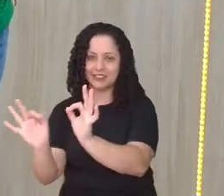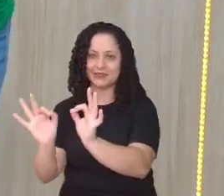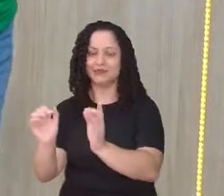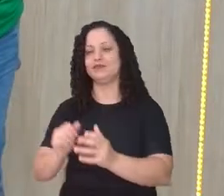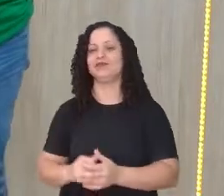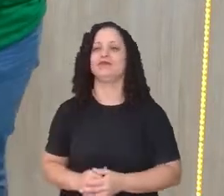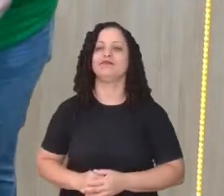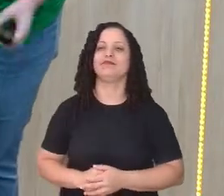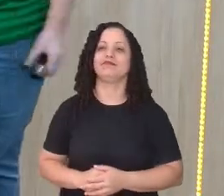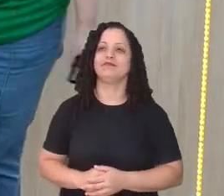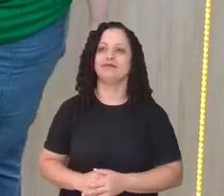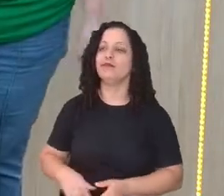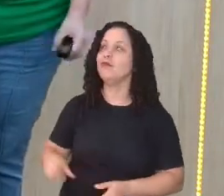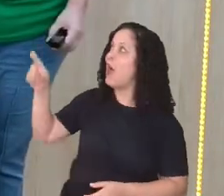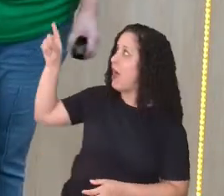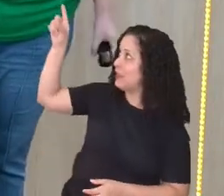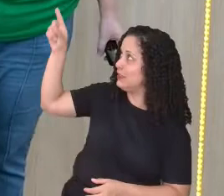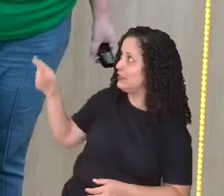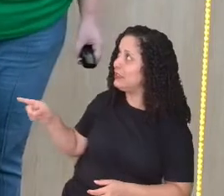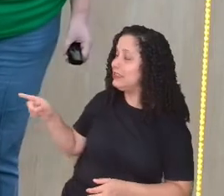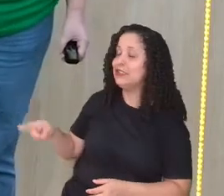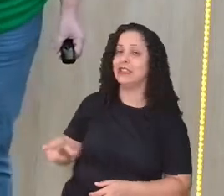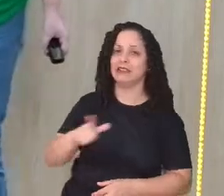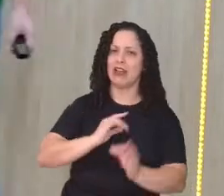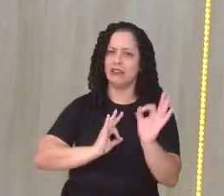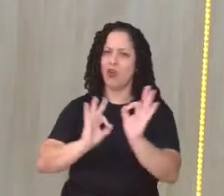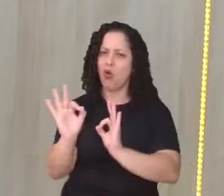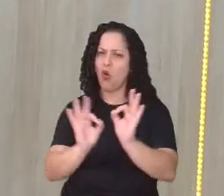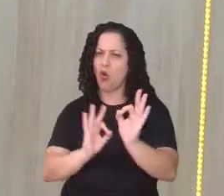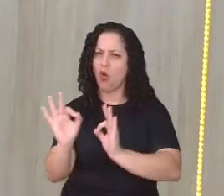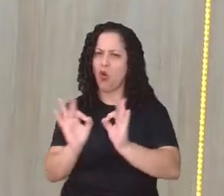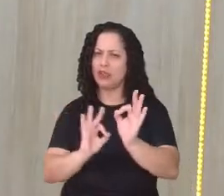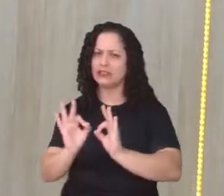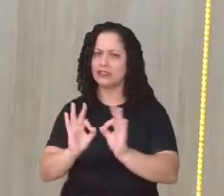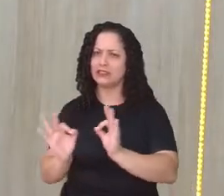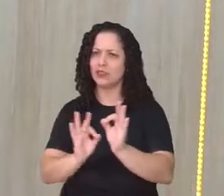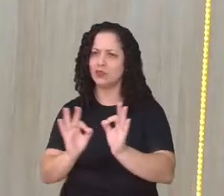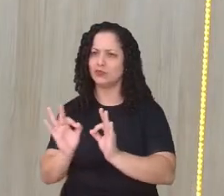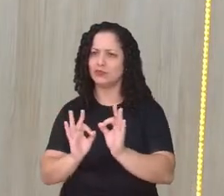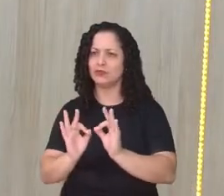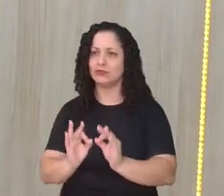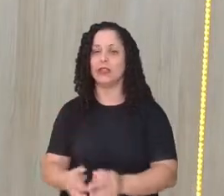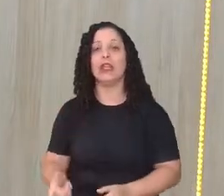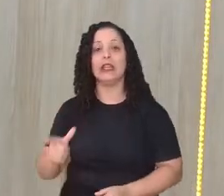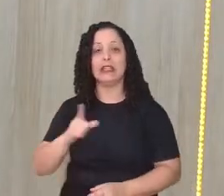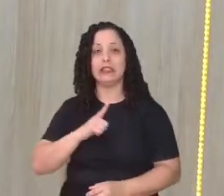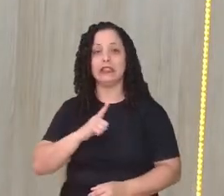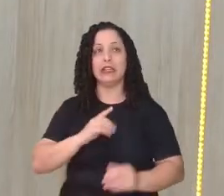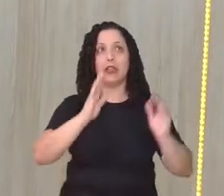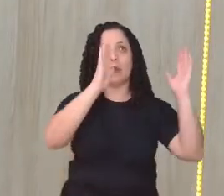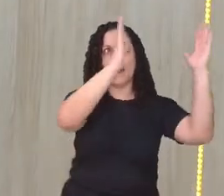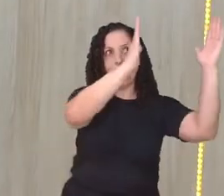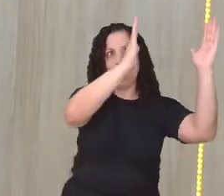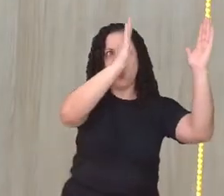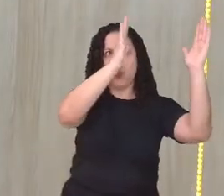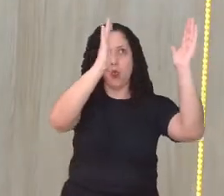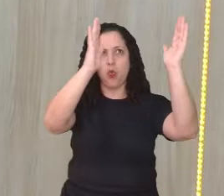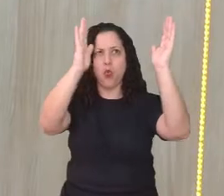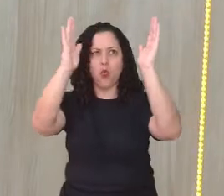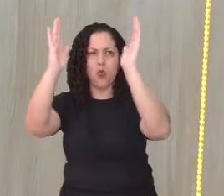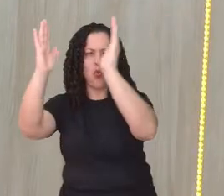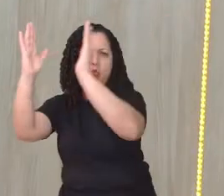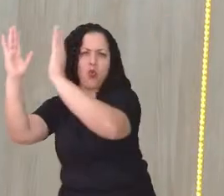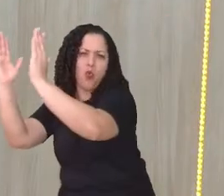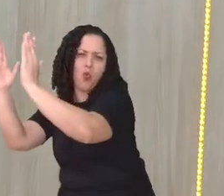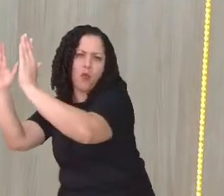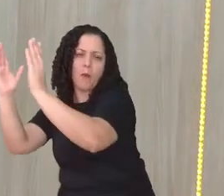aqui, na ordem decrescente, do maior para o menor. Poderia ter